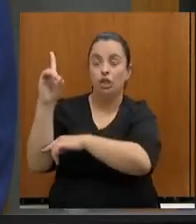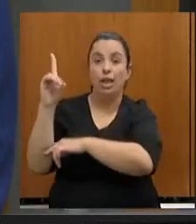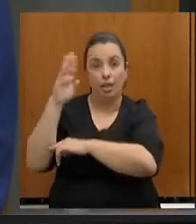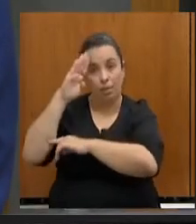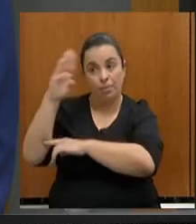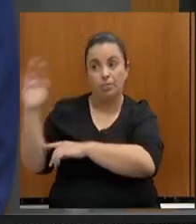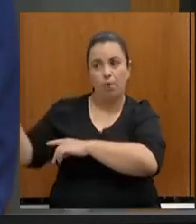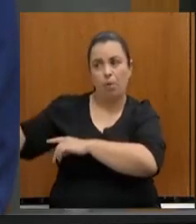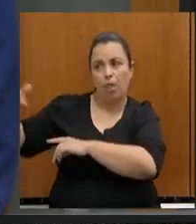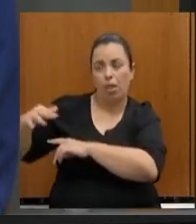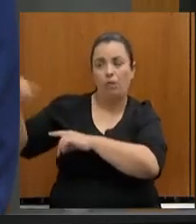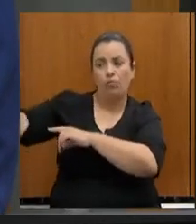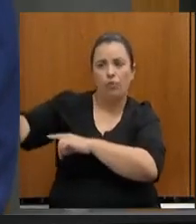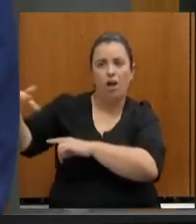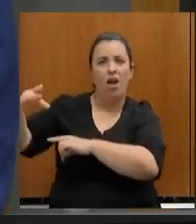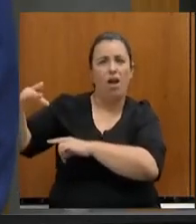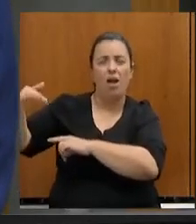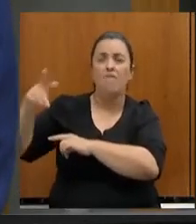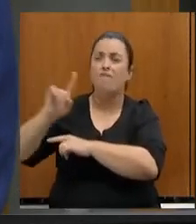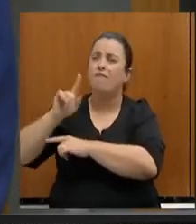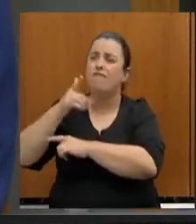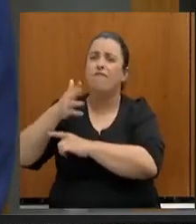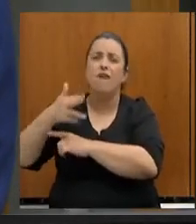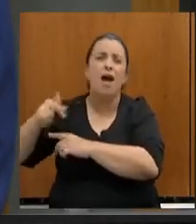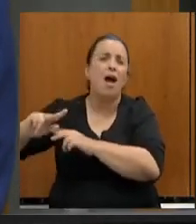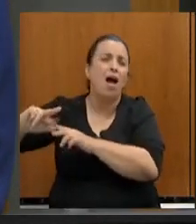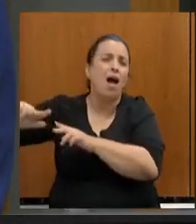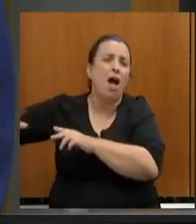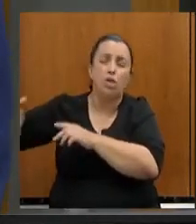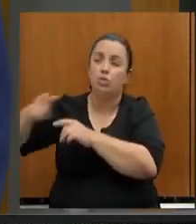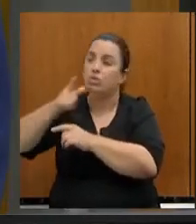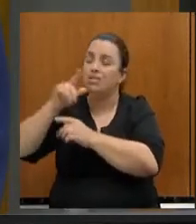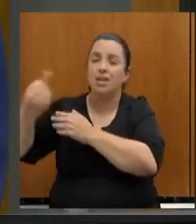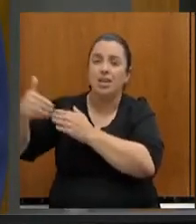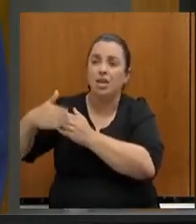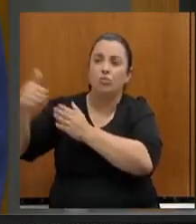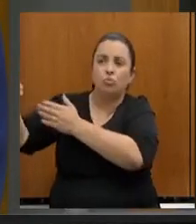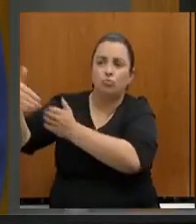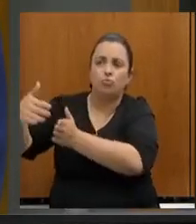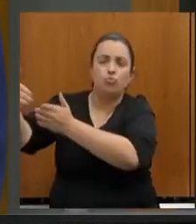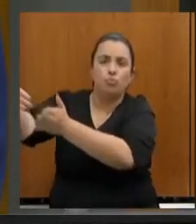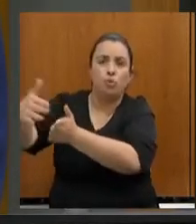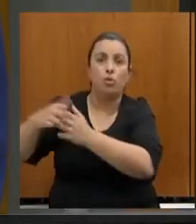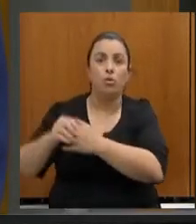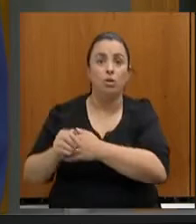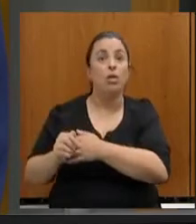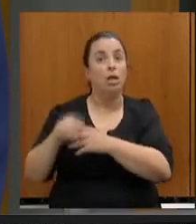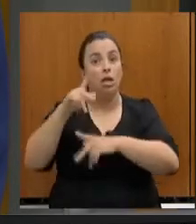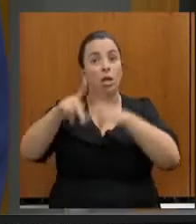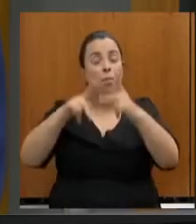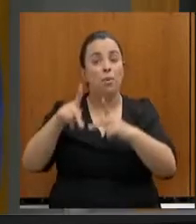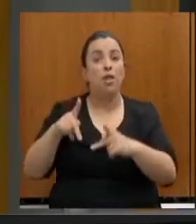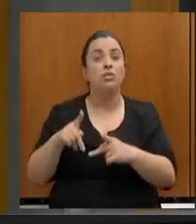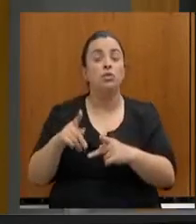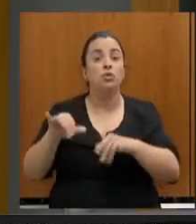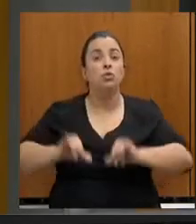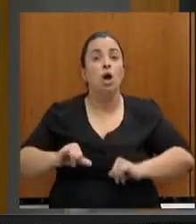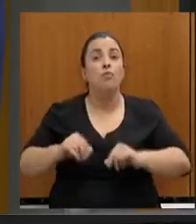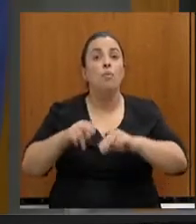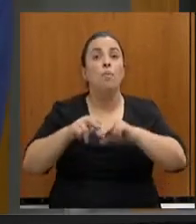e mais uma vez a população sofre com a possível desabastecimento de água nessa região a